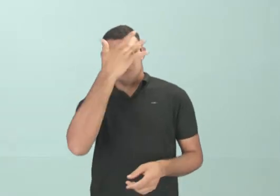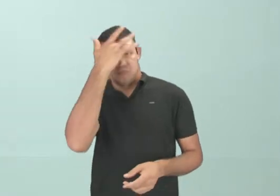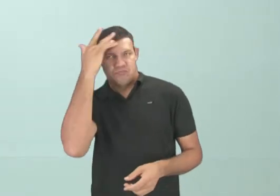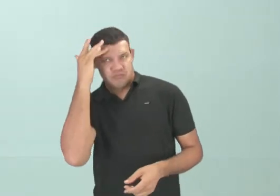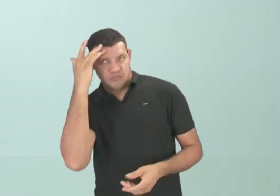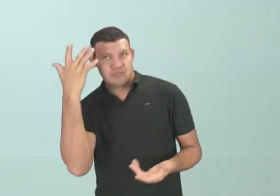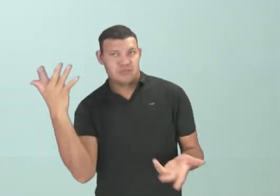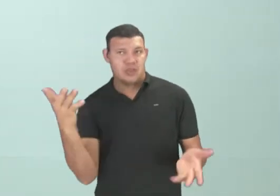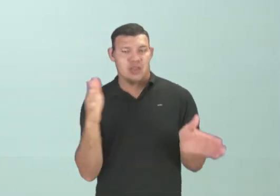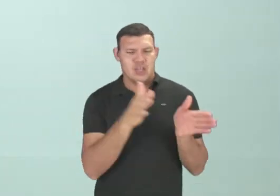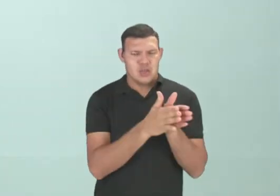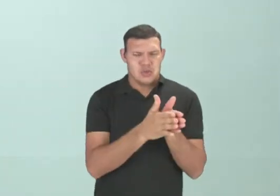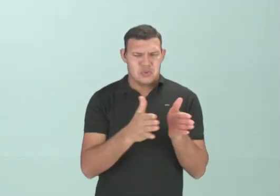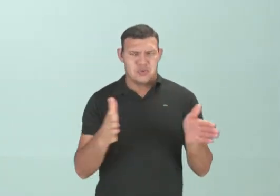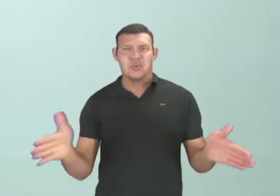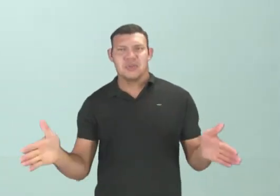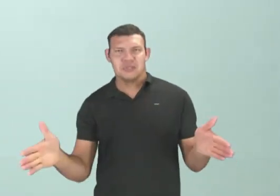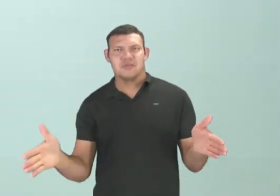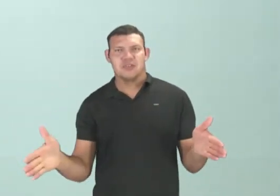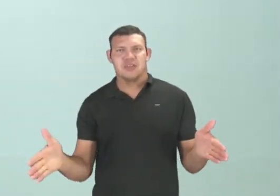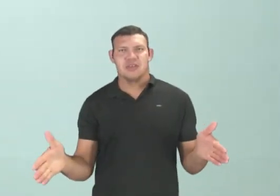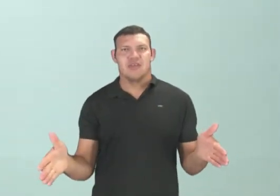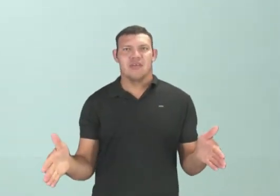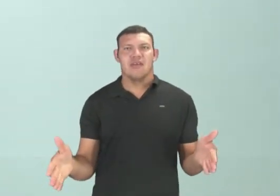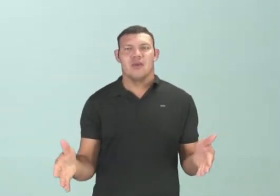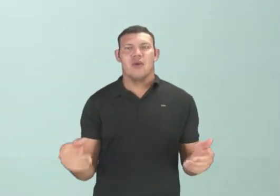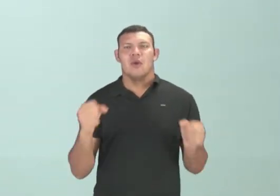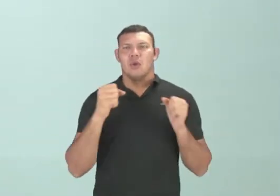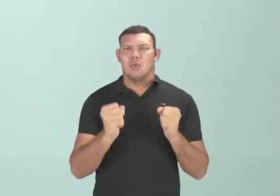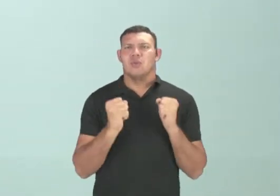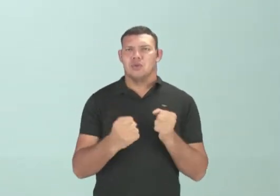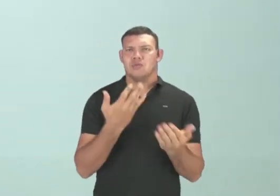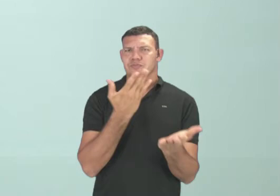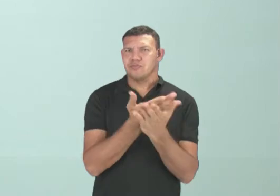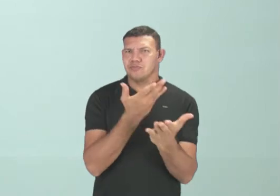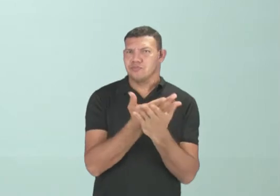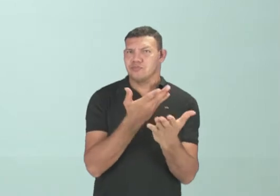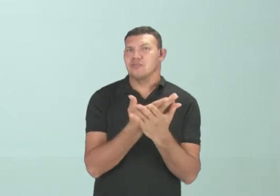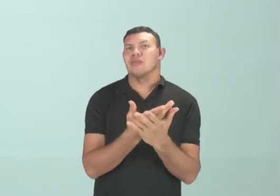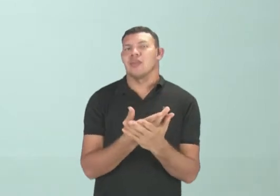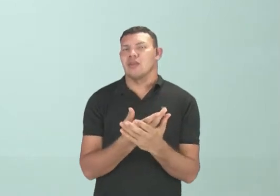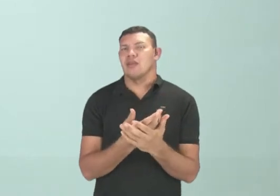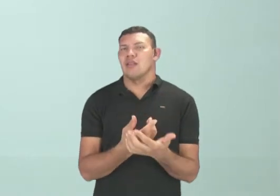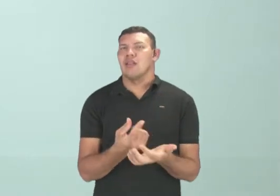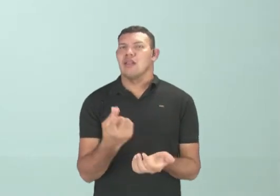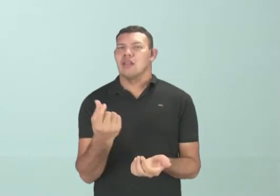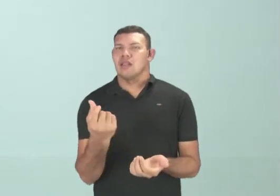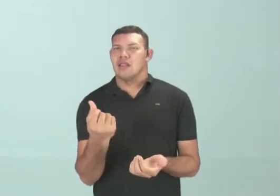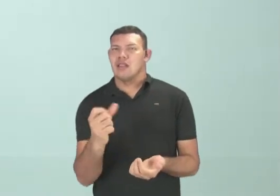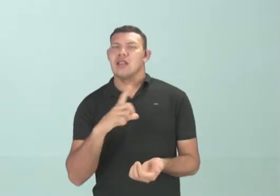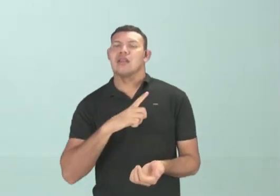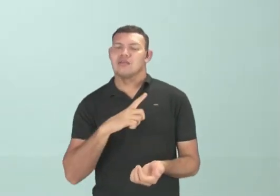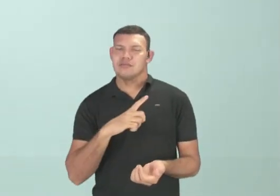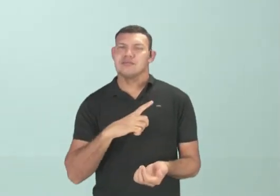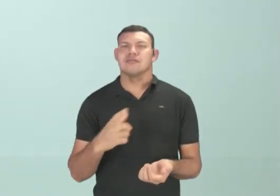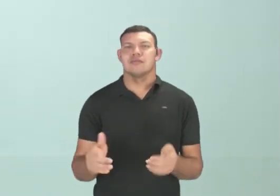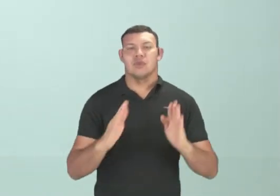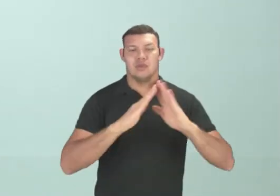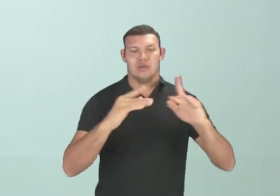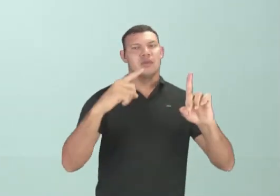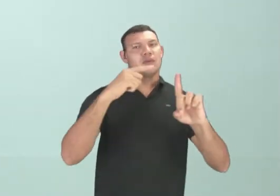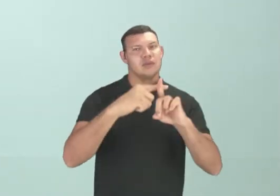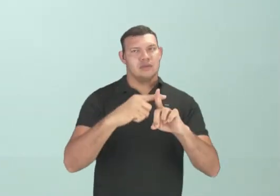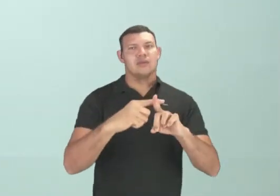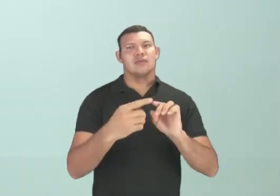naquele período, só quem detinha o conhecimento eram as pessoas que tinham poder econômico, né, assim como a